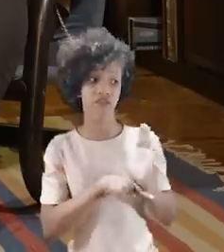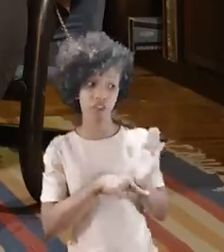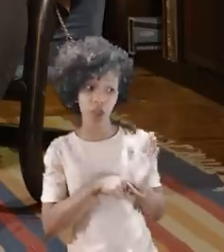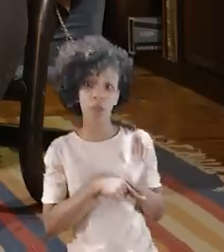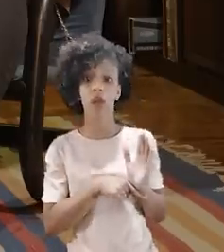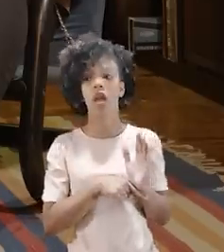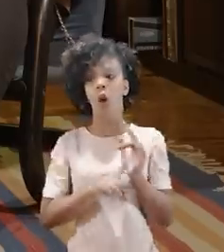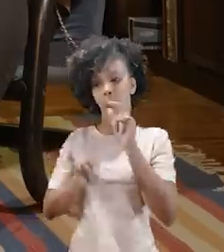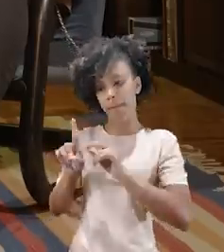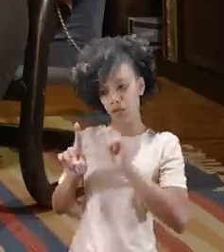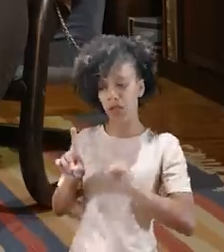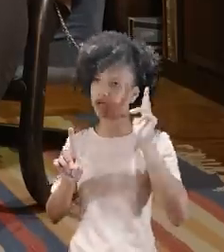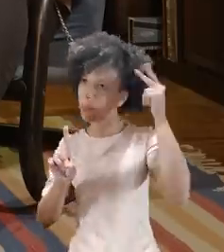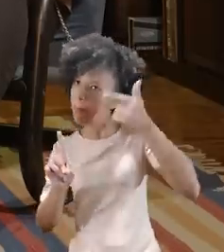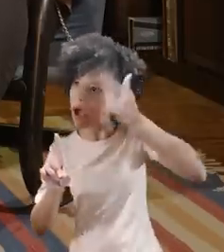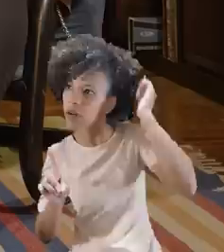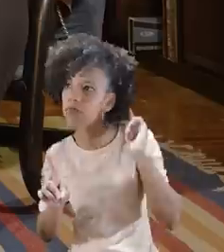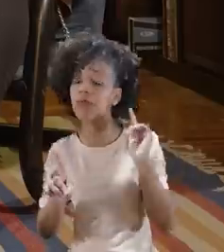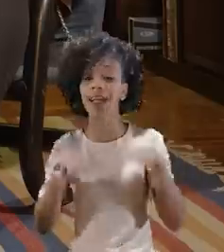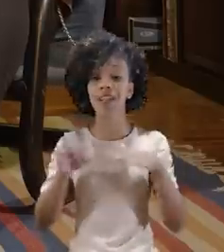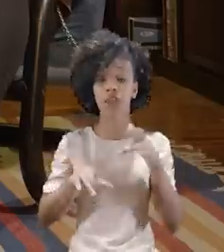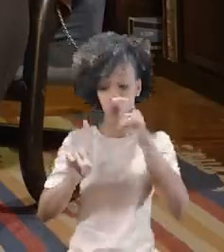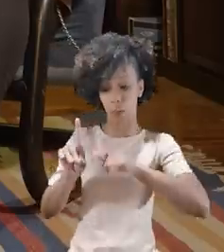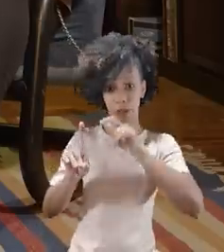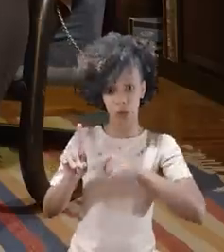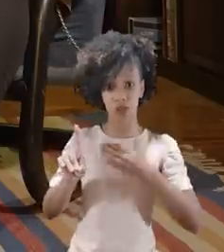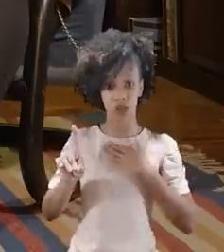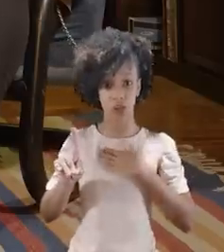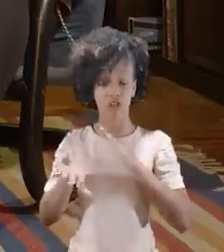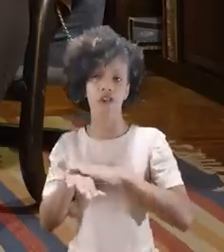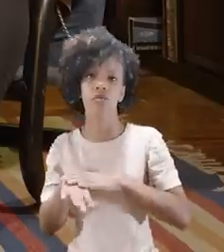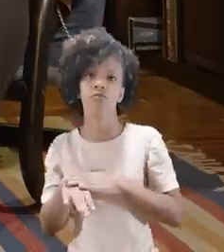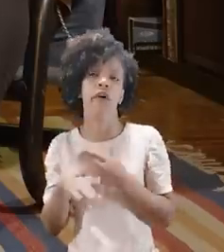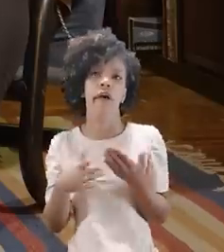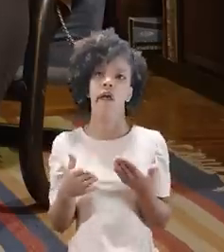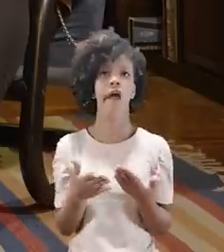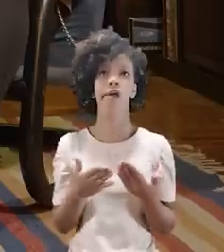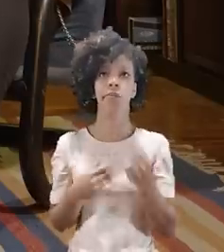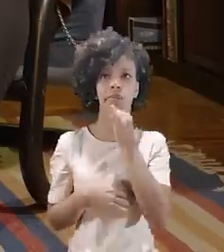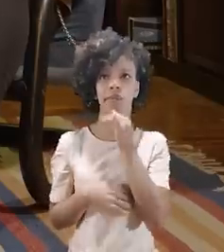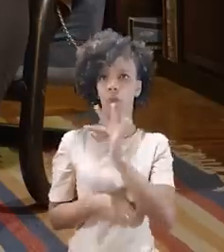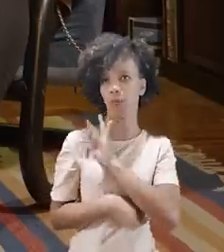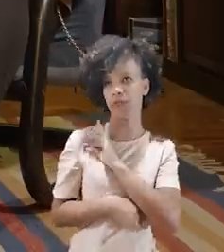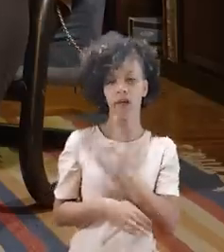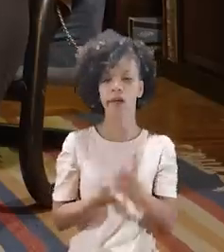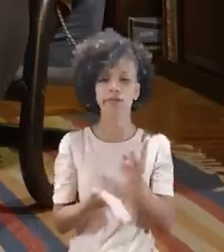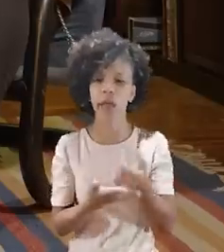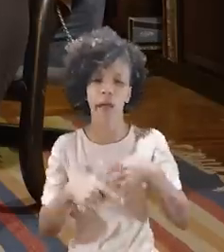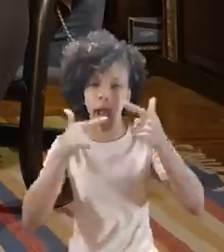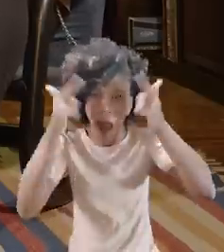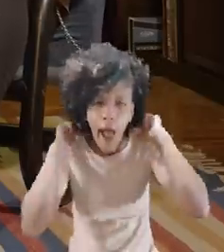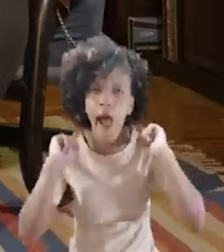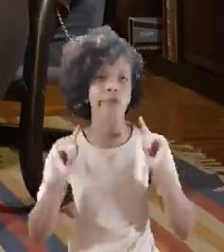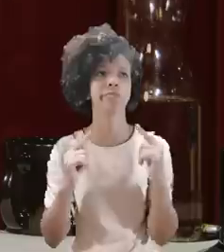eu faço o filme Ela tem fazer um personagem corta o cabelo geralmente o personagem que é o que eu faço ela é muito tipo um Policial sempre